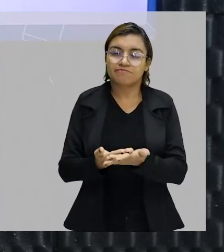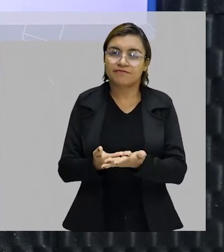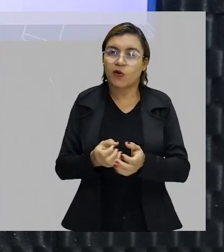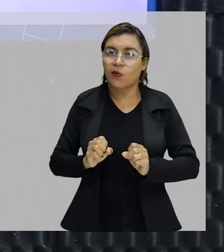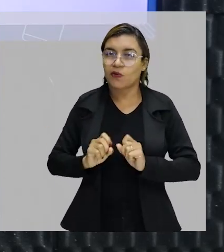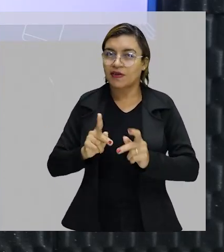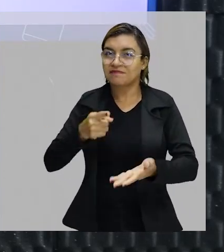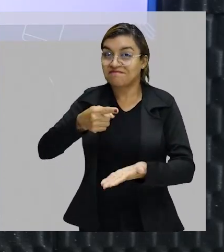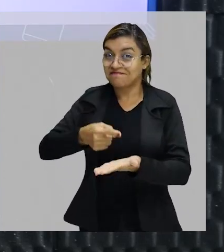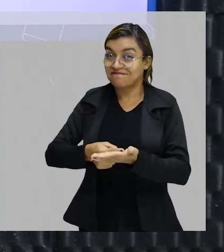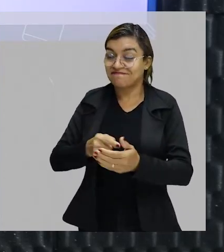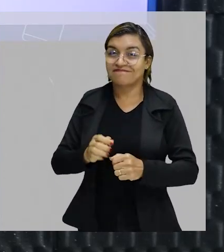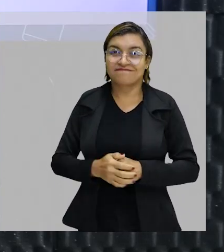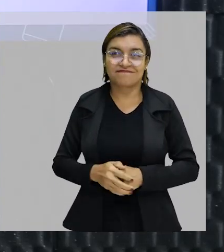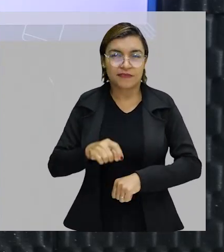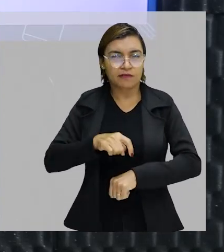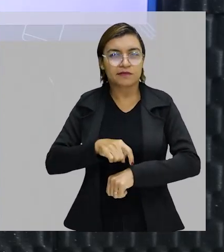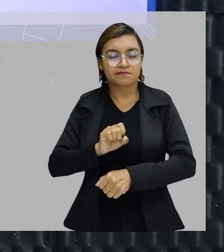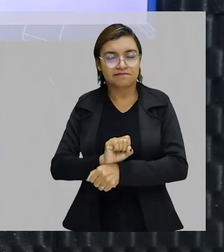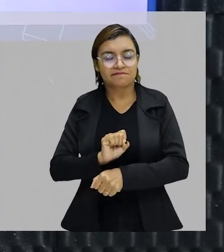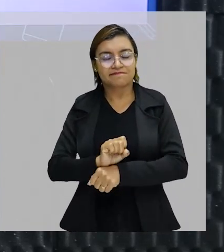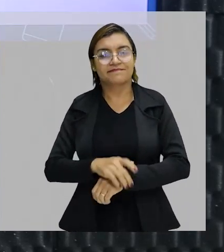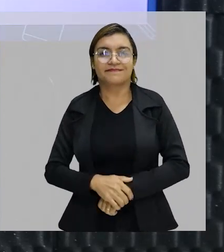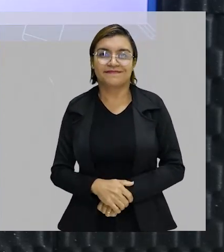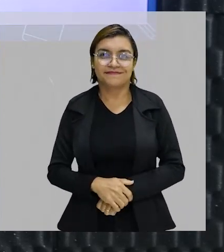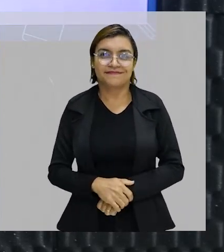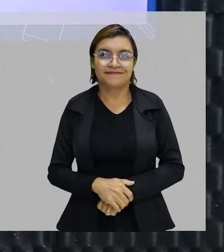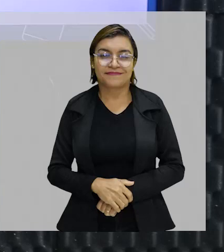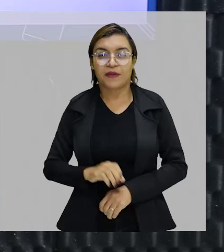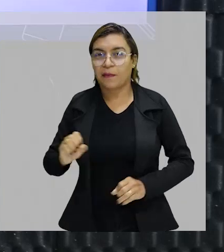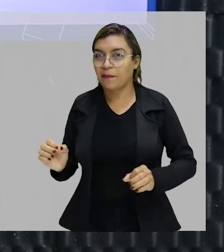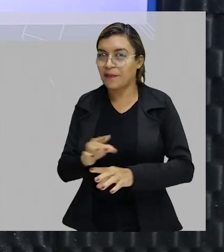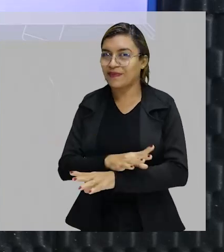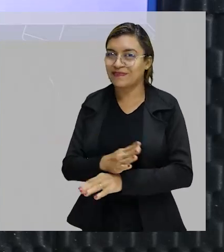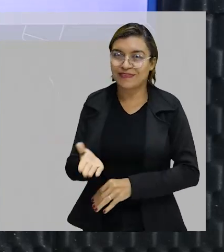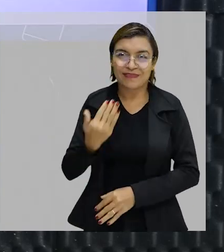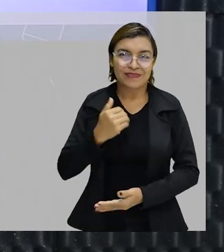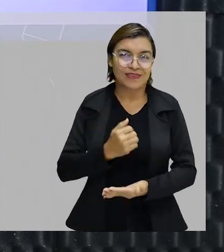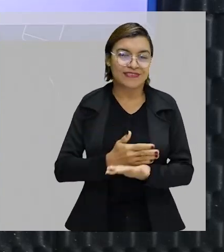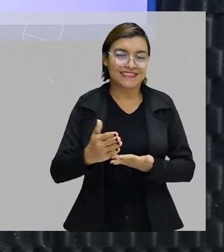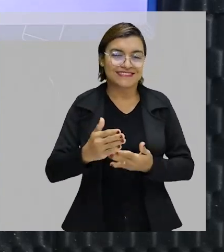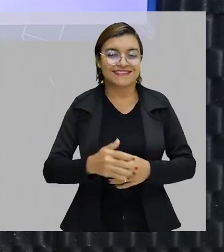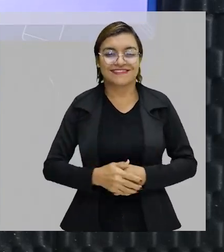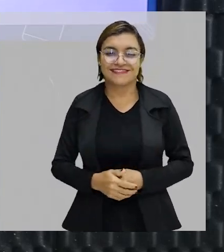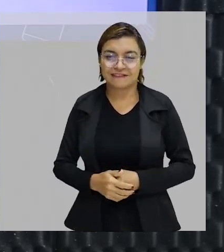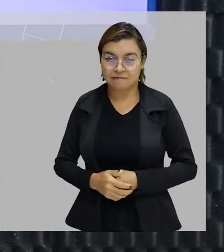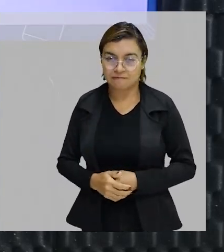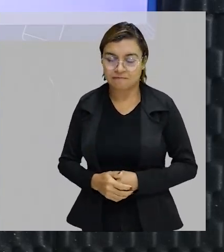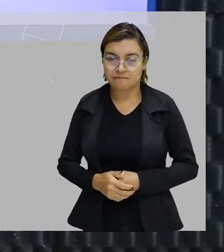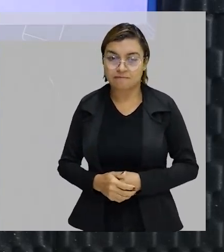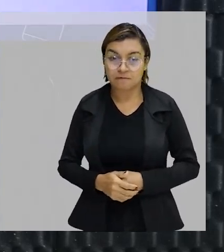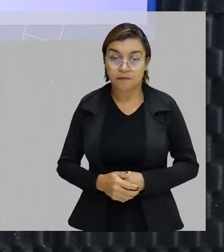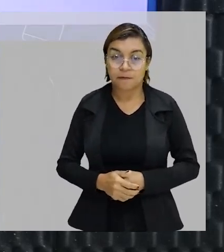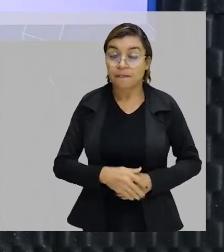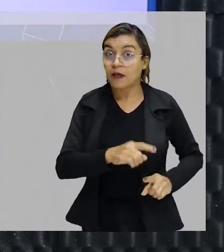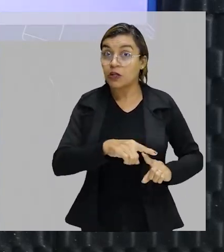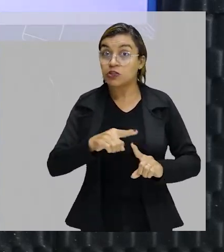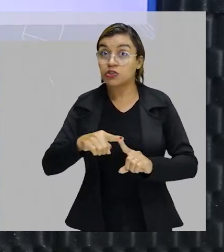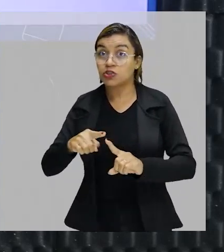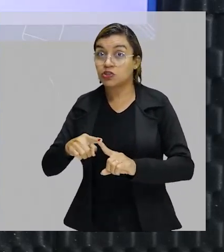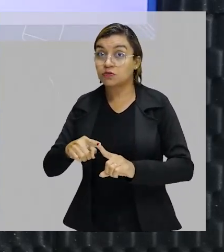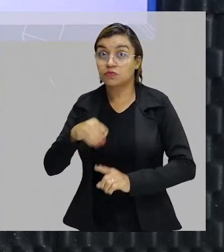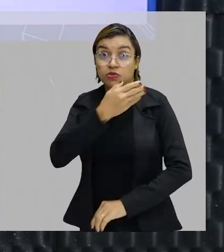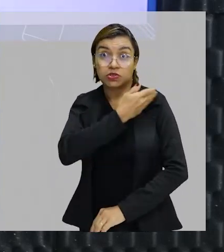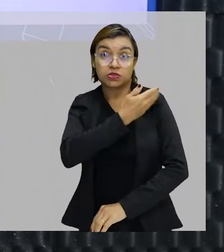combinado? Vou te dar um tempinho então para você pegar tudo isso. Pronto, vamos lá. Bom, essa aula, tipos de preconceito, ela